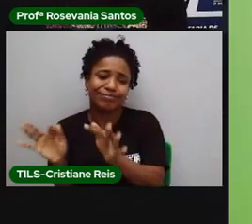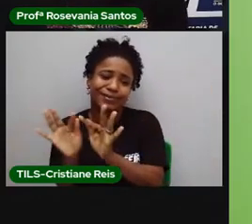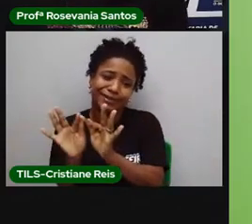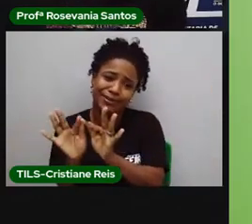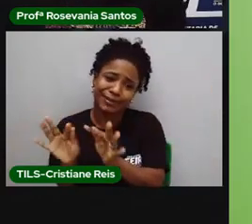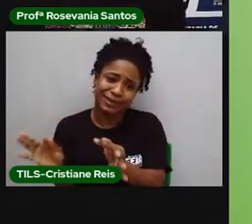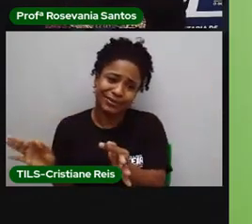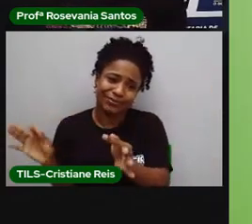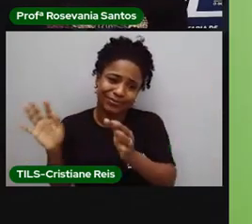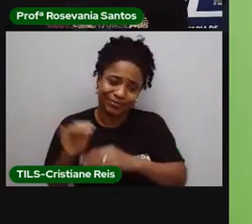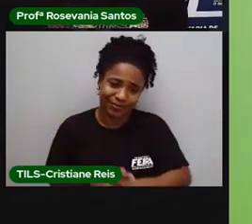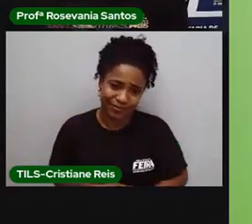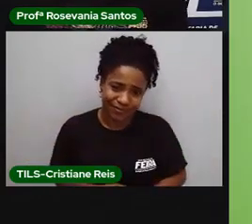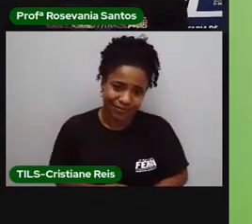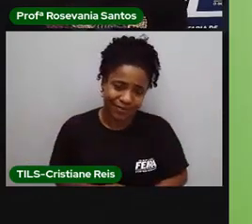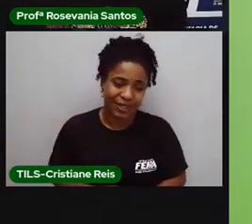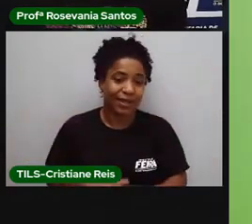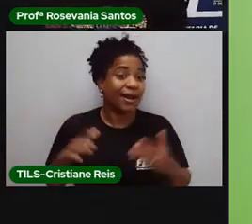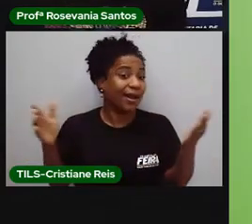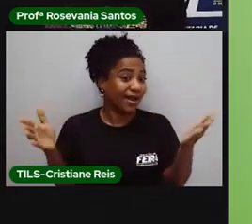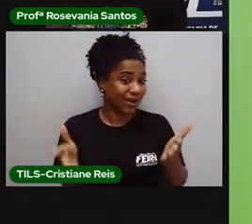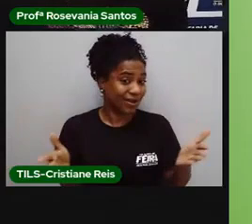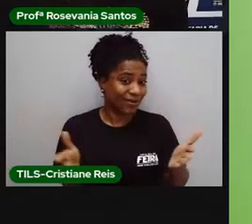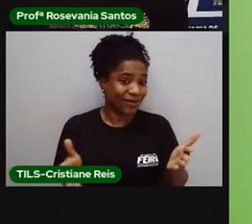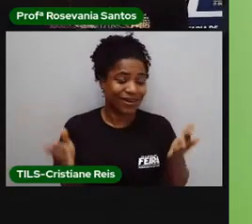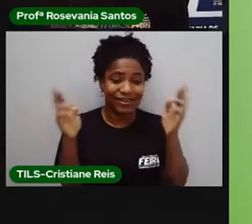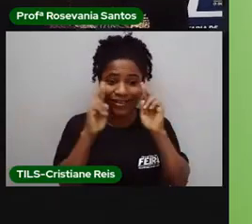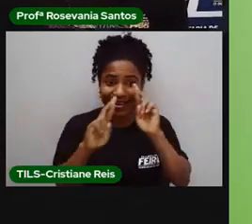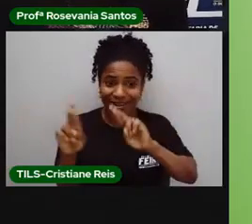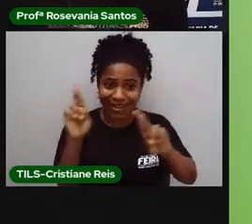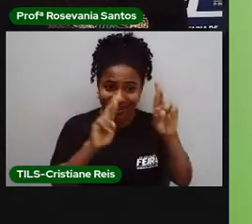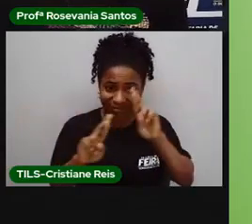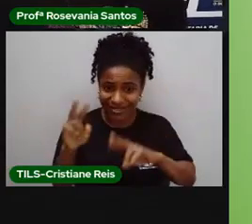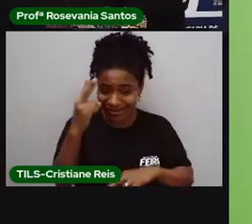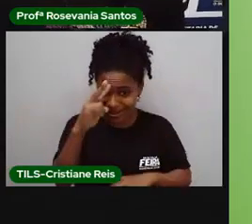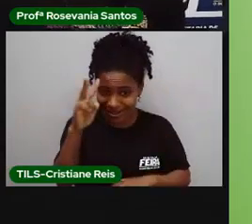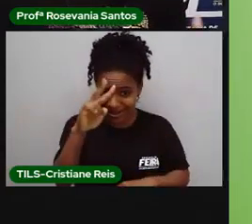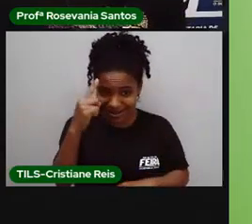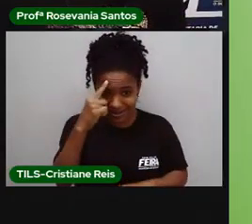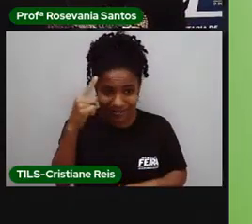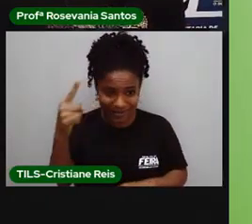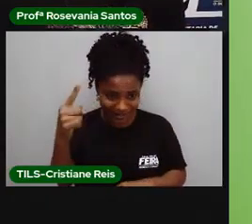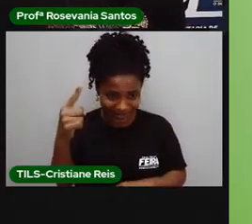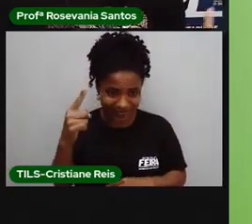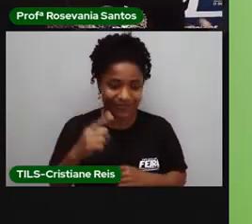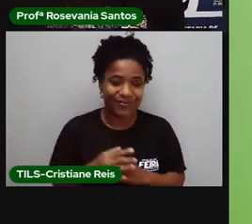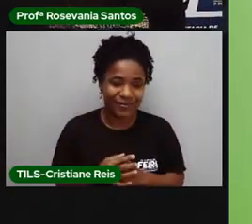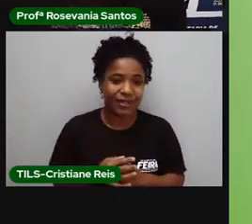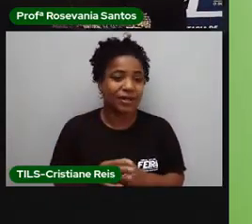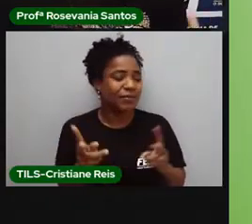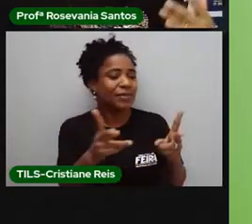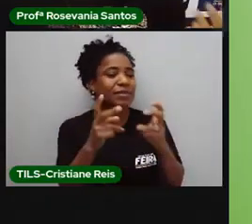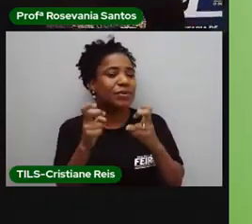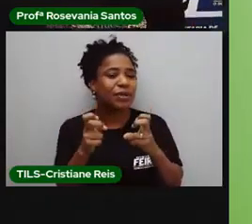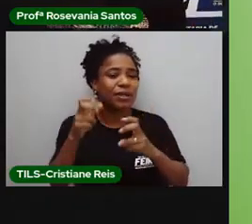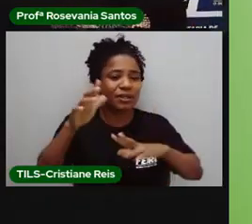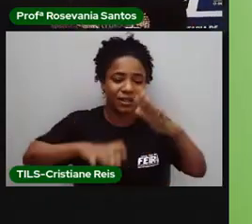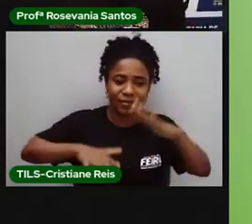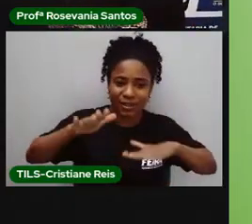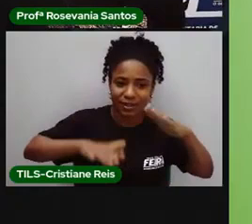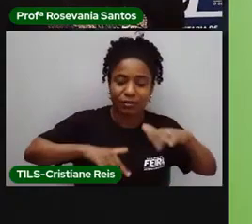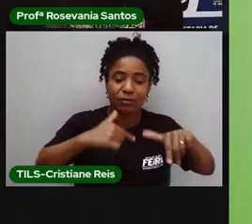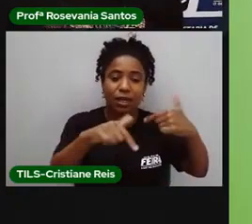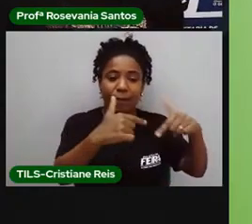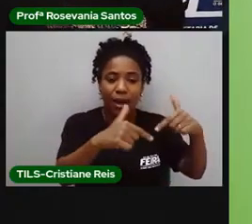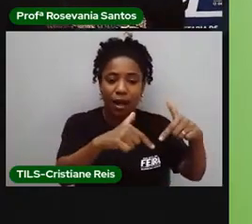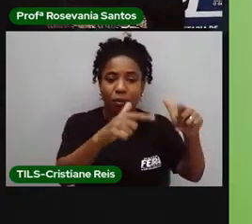Agora, né, a nossa hora da revisão. Então, o que a gente percebeu aí? Que, a depender das profissões, do local onde o